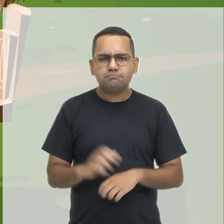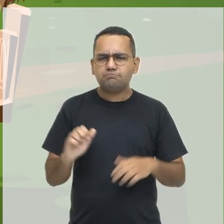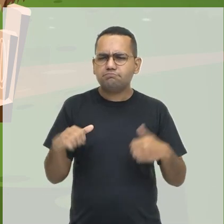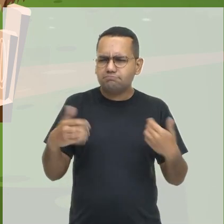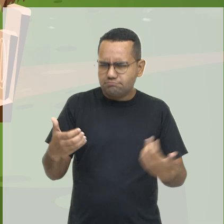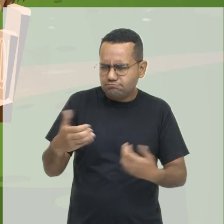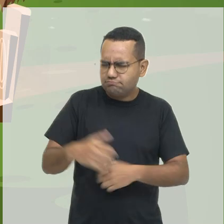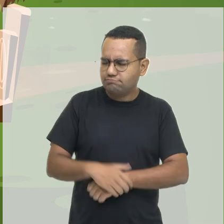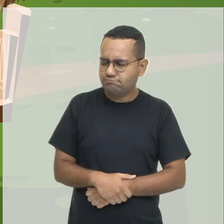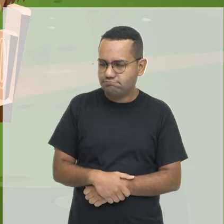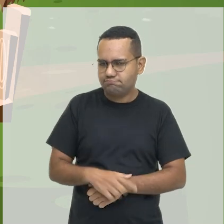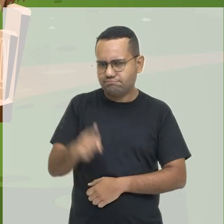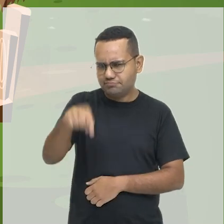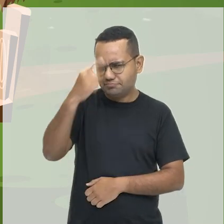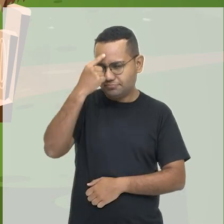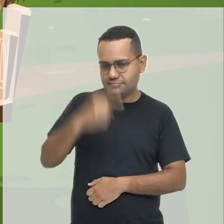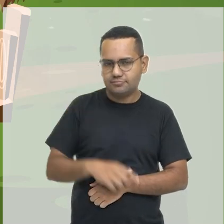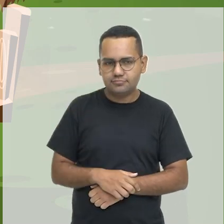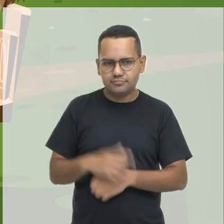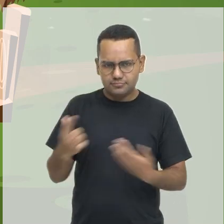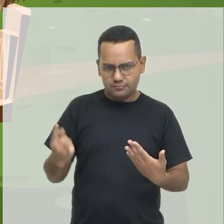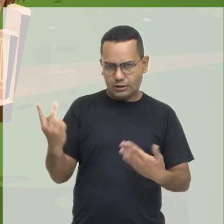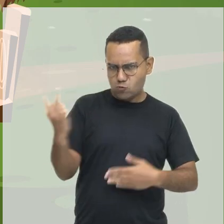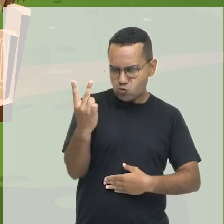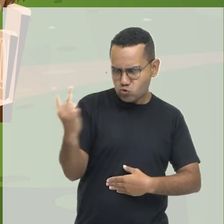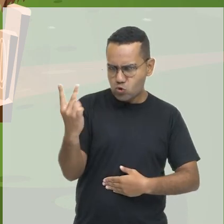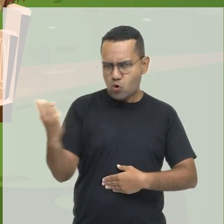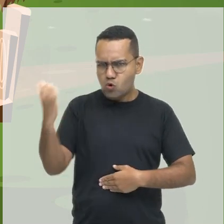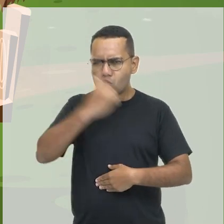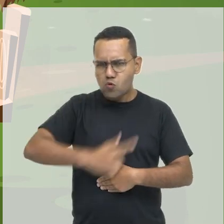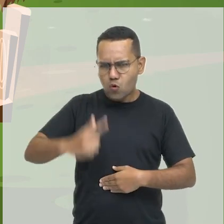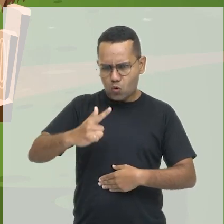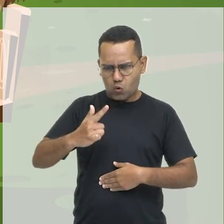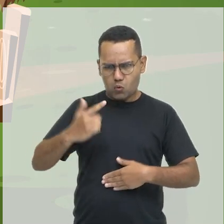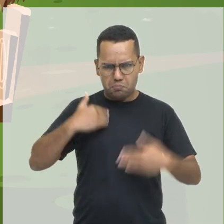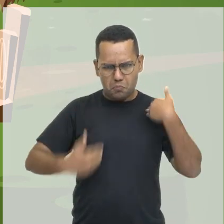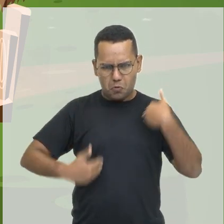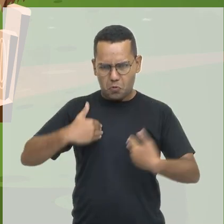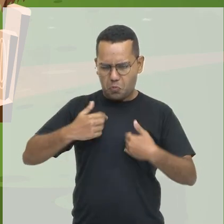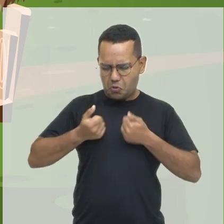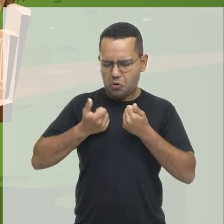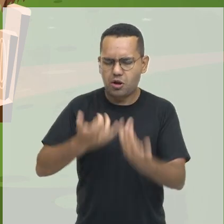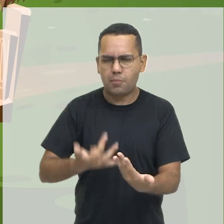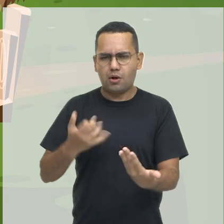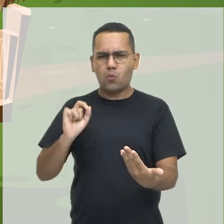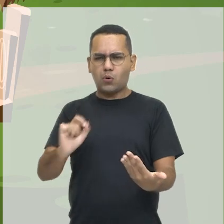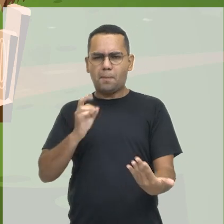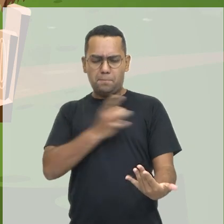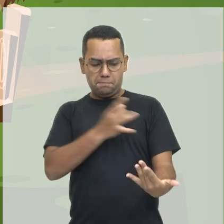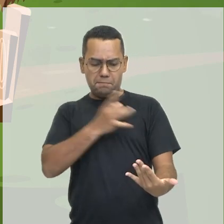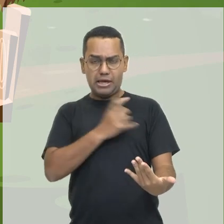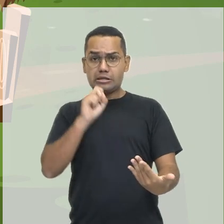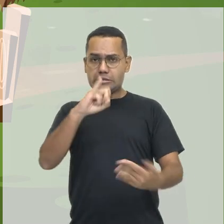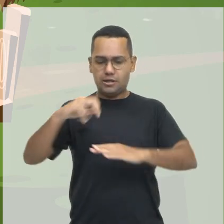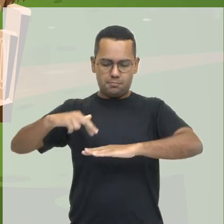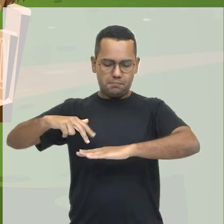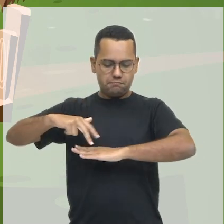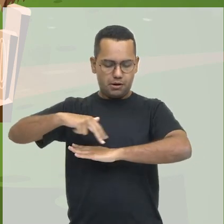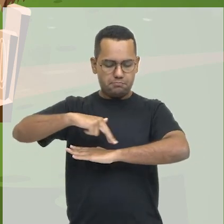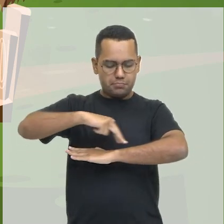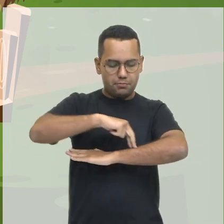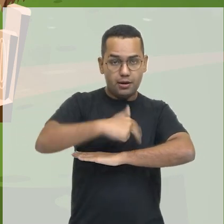Então, o grupo conseguiu expressar com o corpo a sensação de medo de cair da ponte no rio?